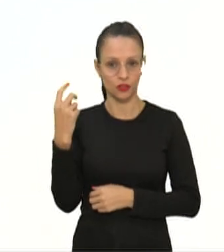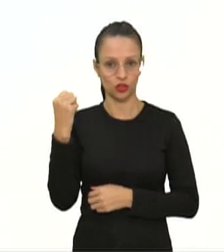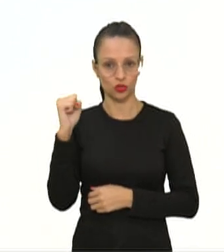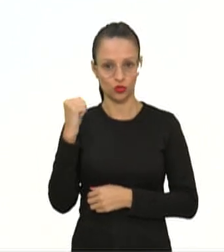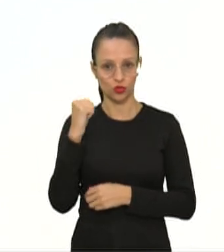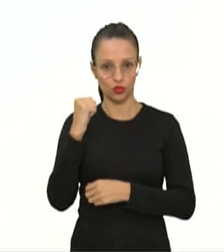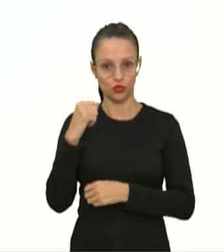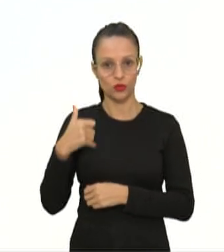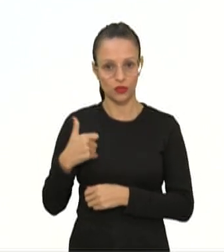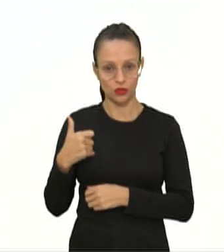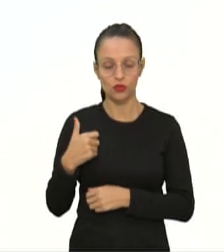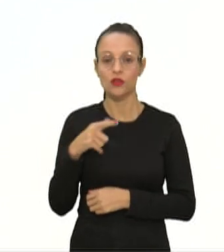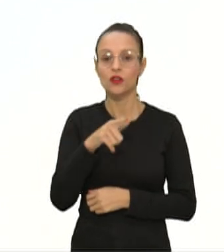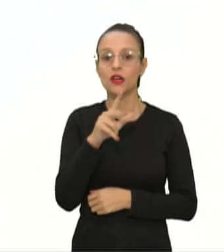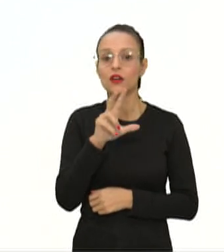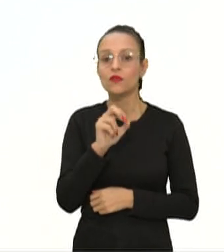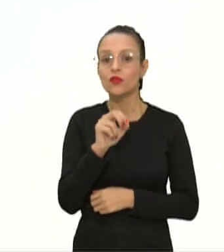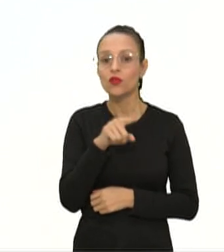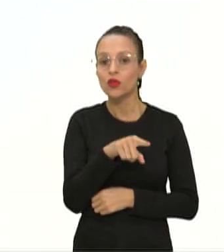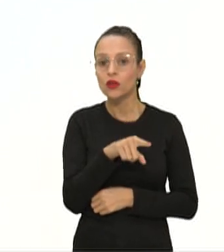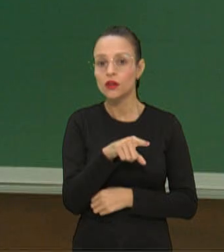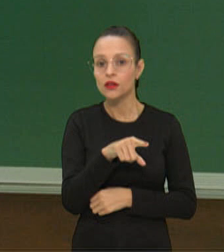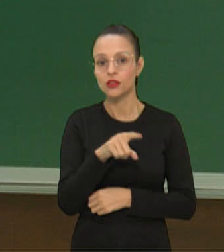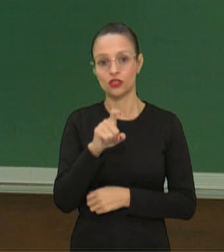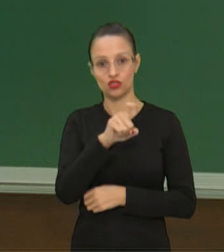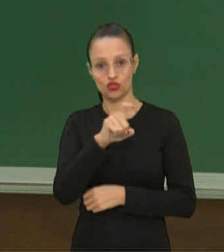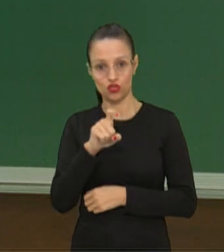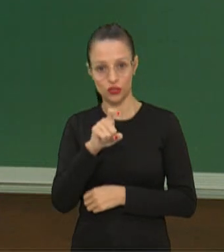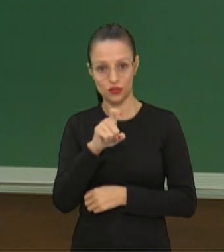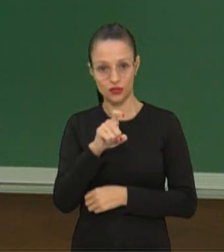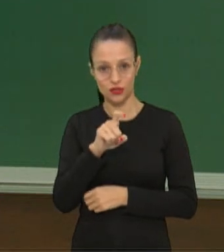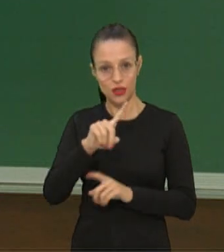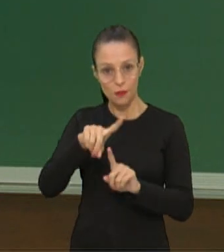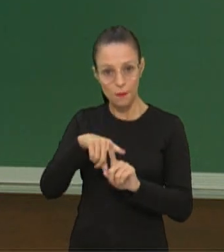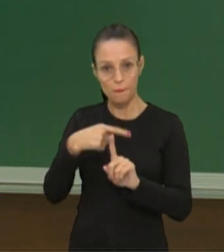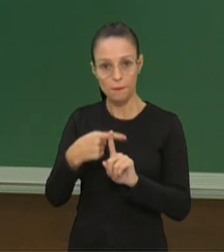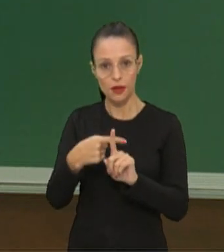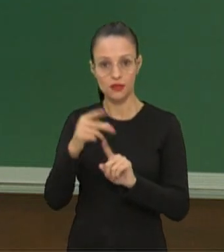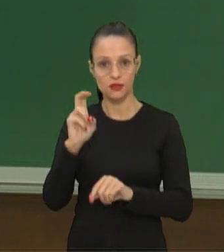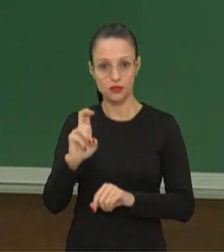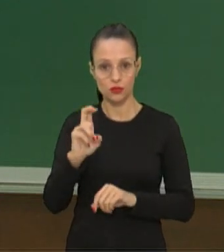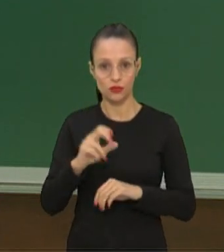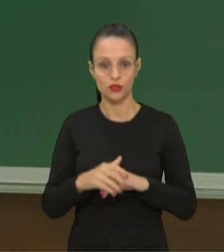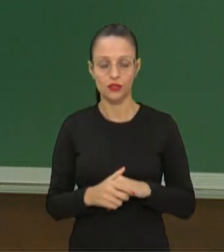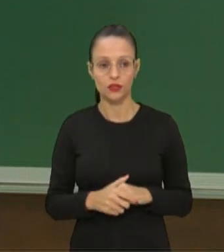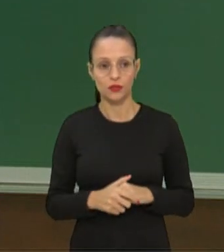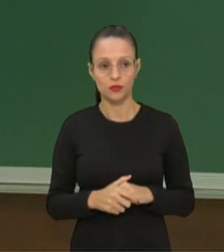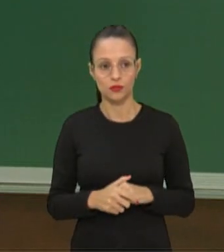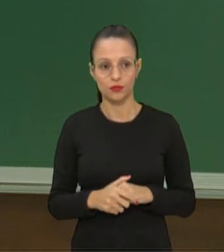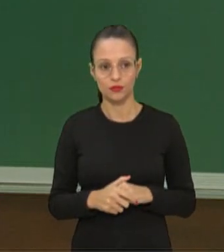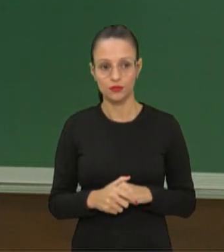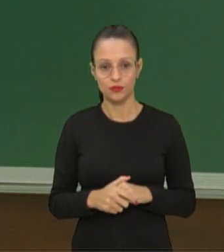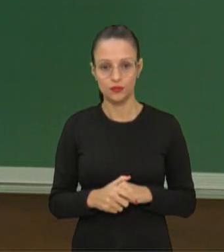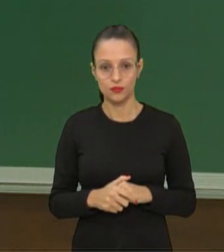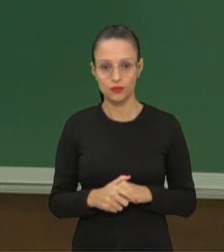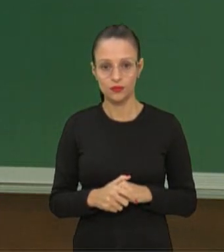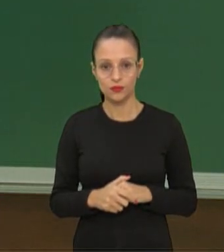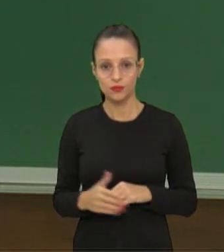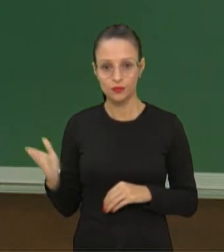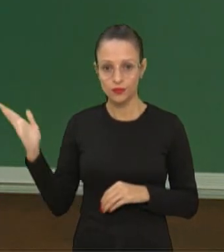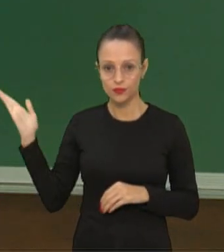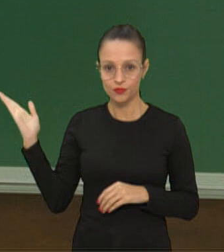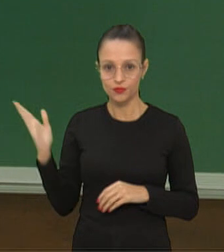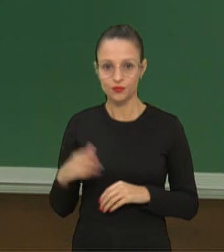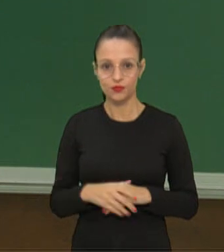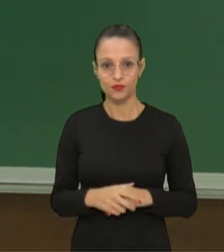anos. E o avô? O avô vai ter X anos mais 5. Então tá ali.